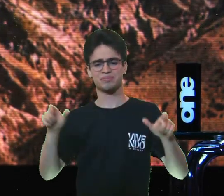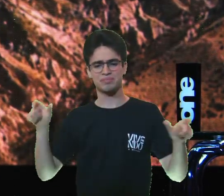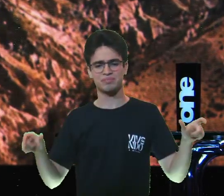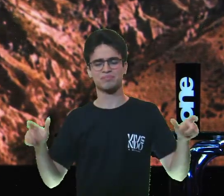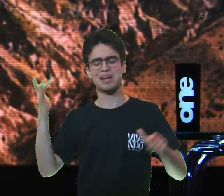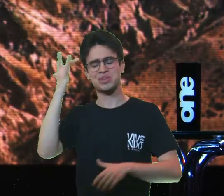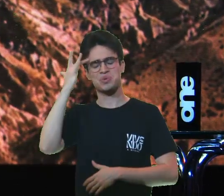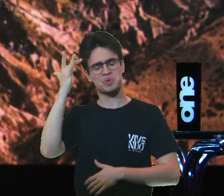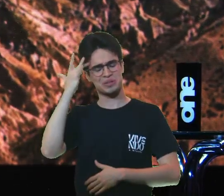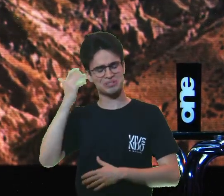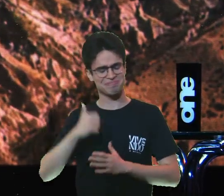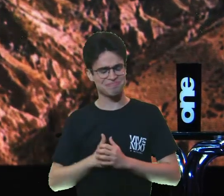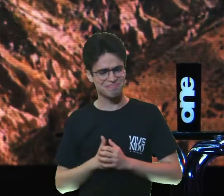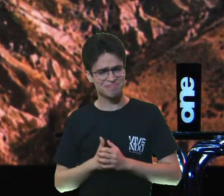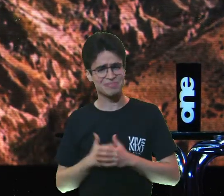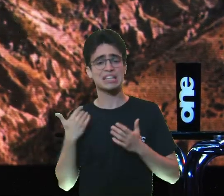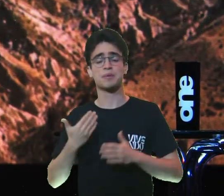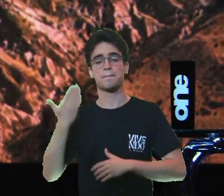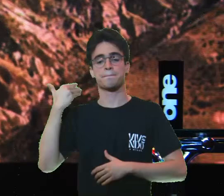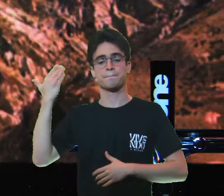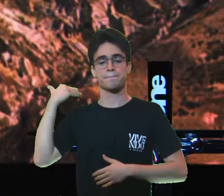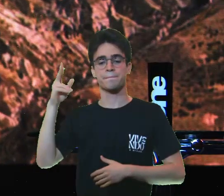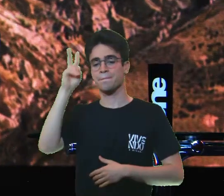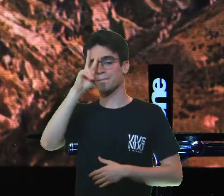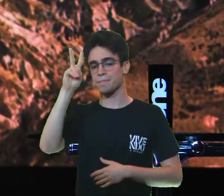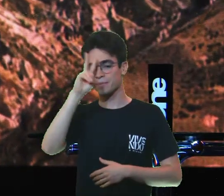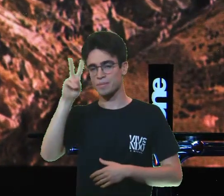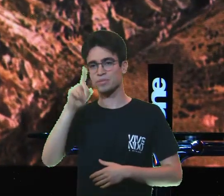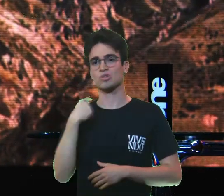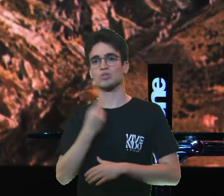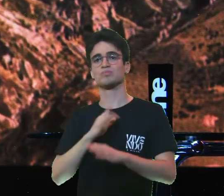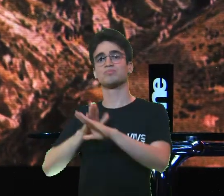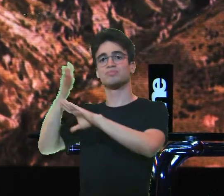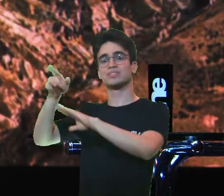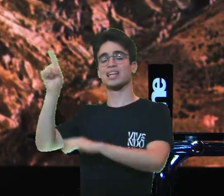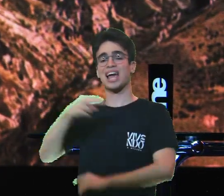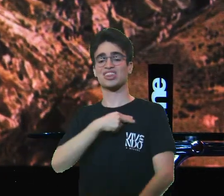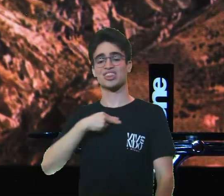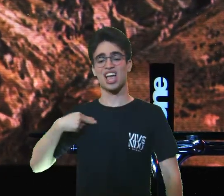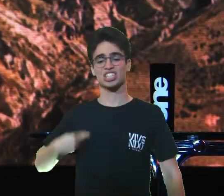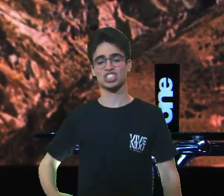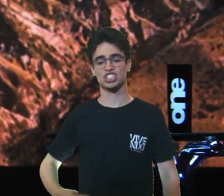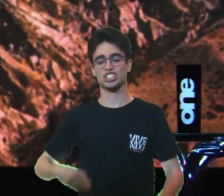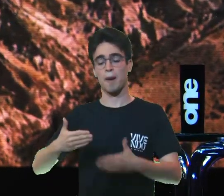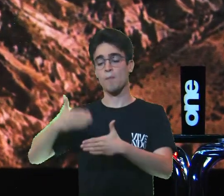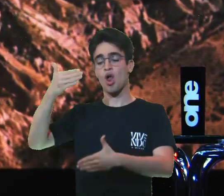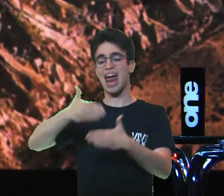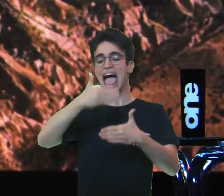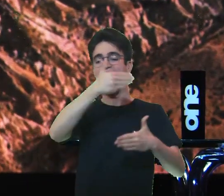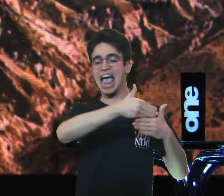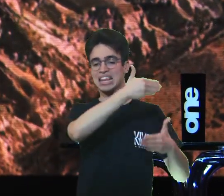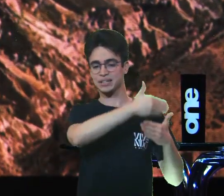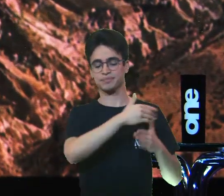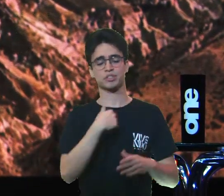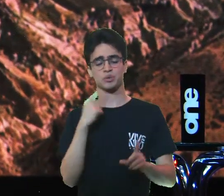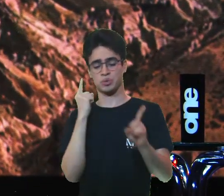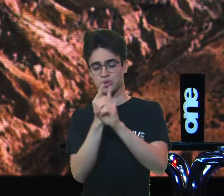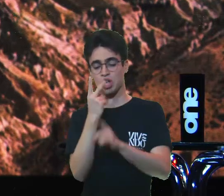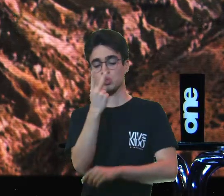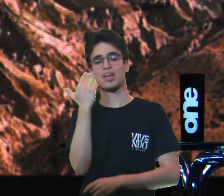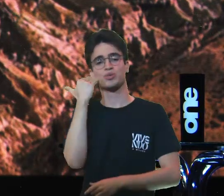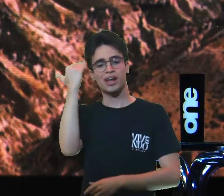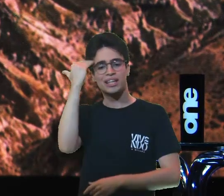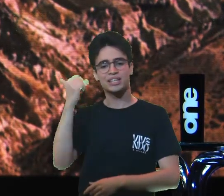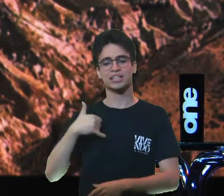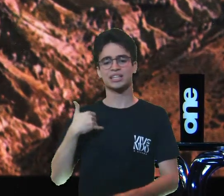pessoas maduras. Eu me lembro que nós estávamos nas muralhas da China e nós abordamos duas adolescentes de 17 e